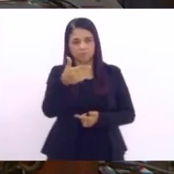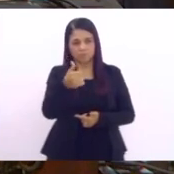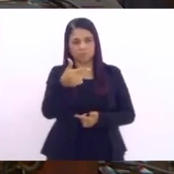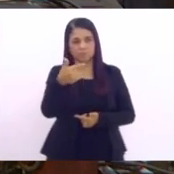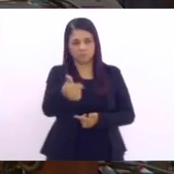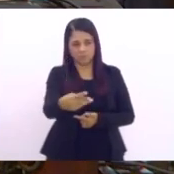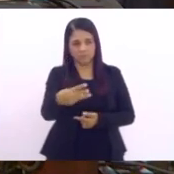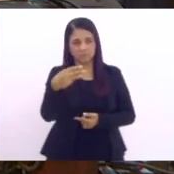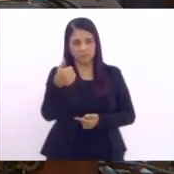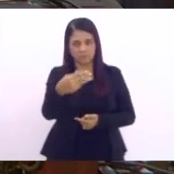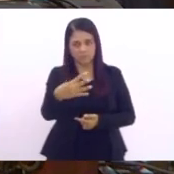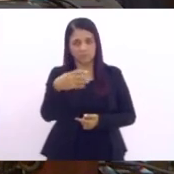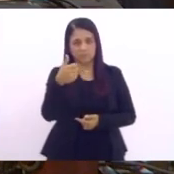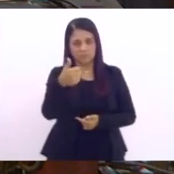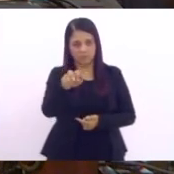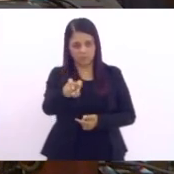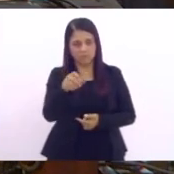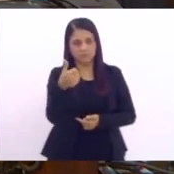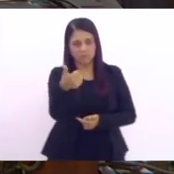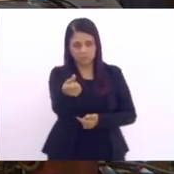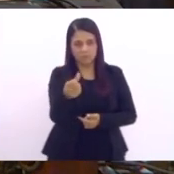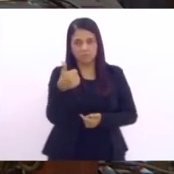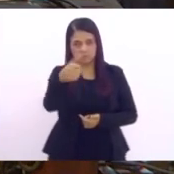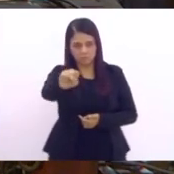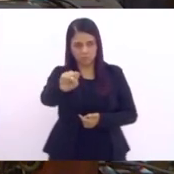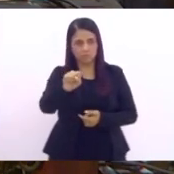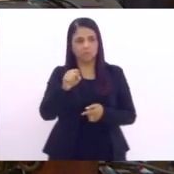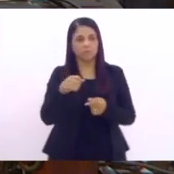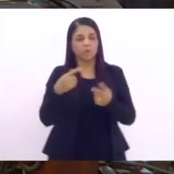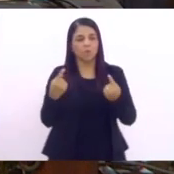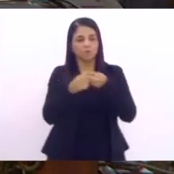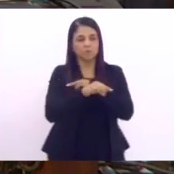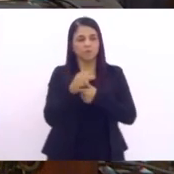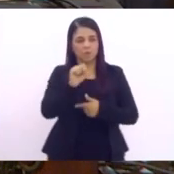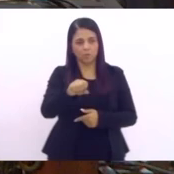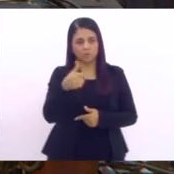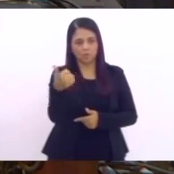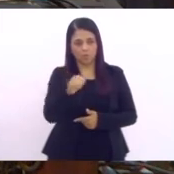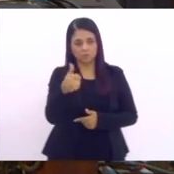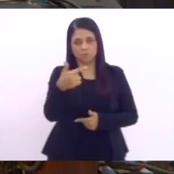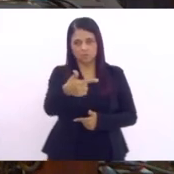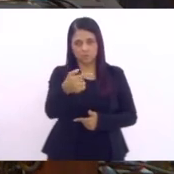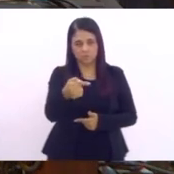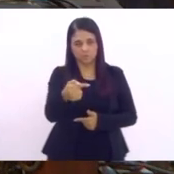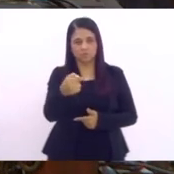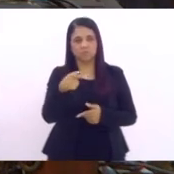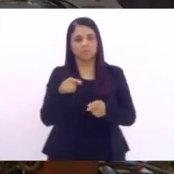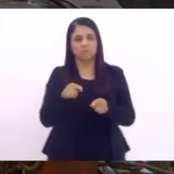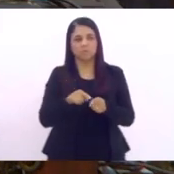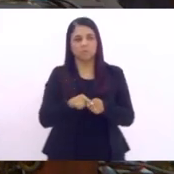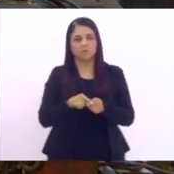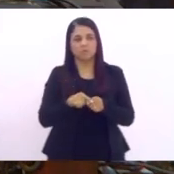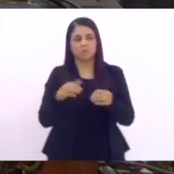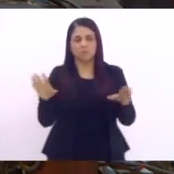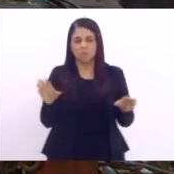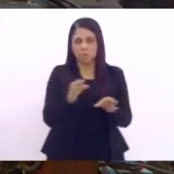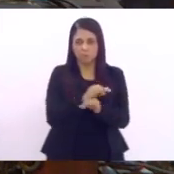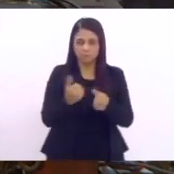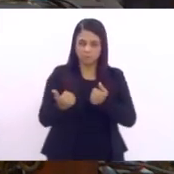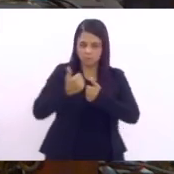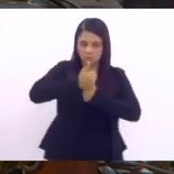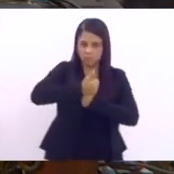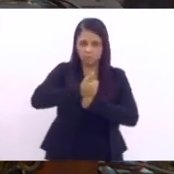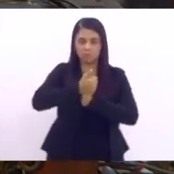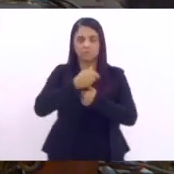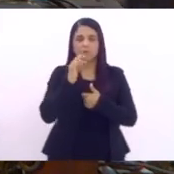15, 16 e 18. Contrário às emendas 8, 11 e 17. Concluindo por substitutivo. Relatores,